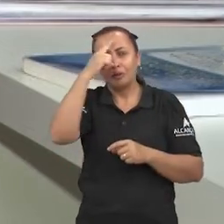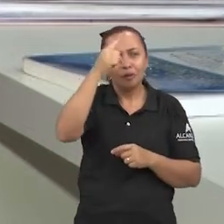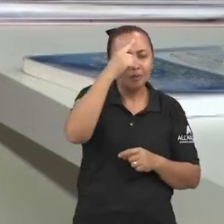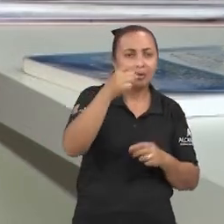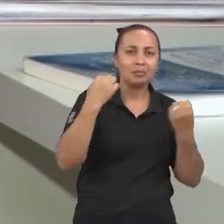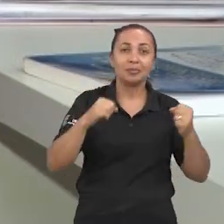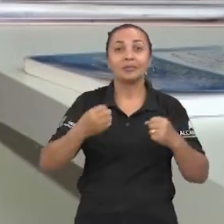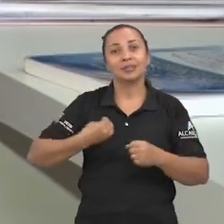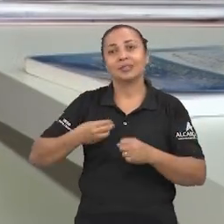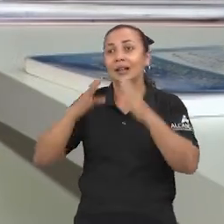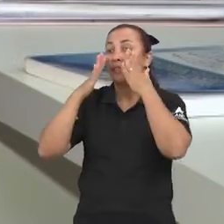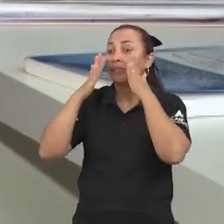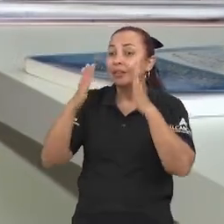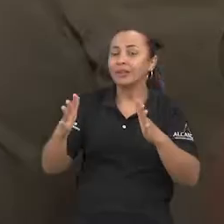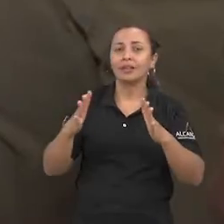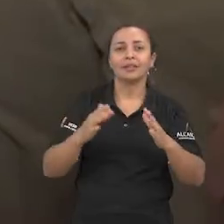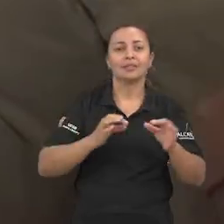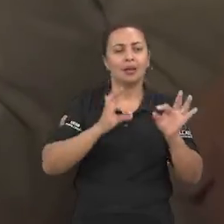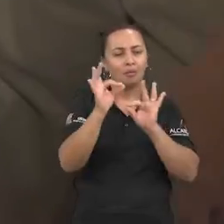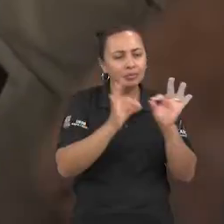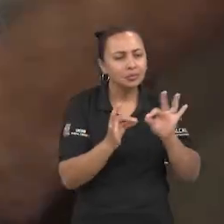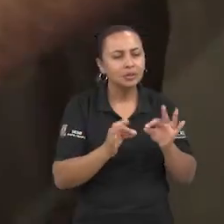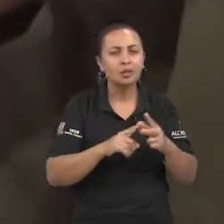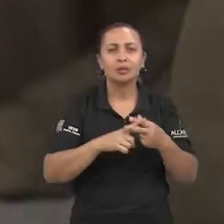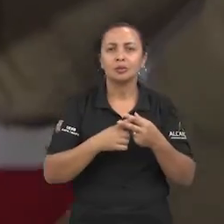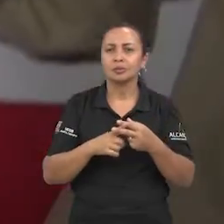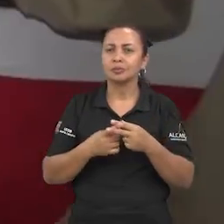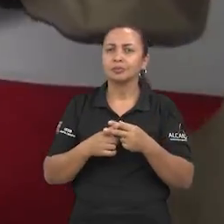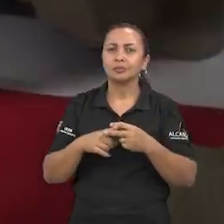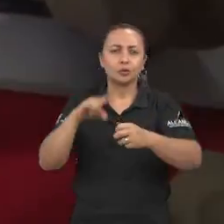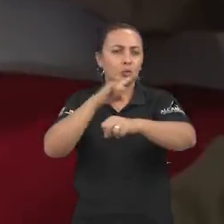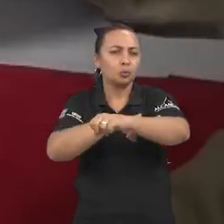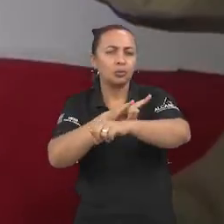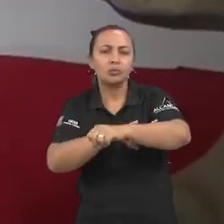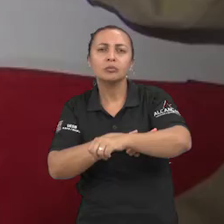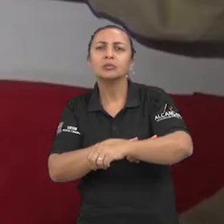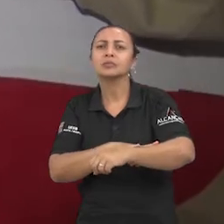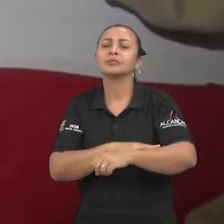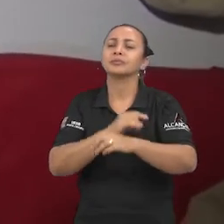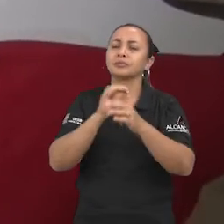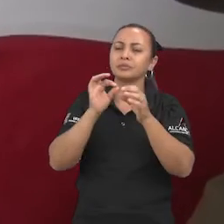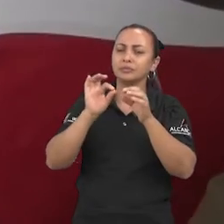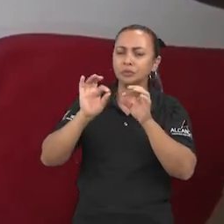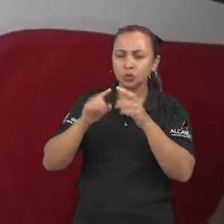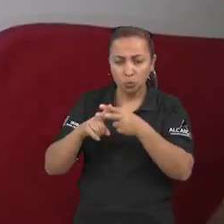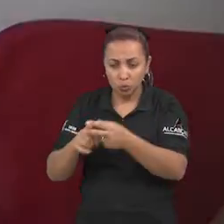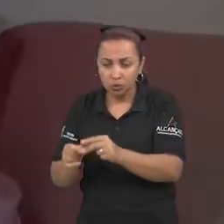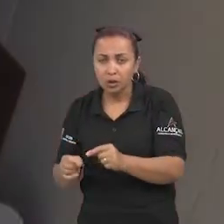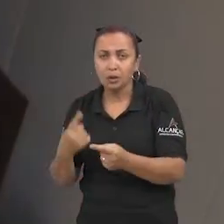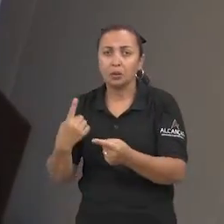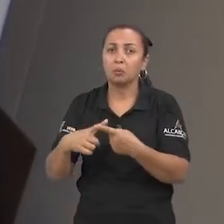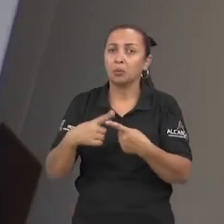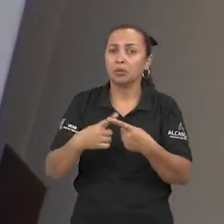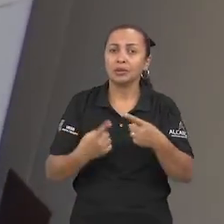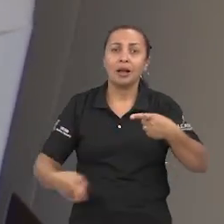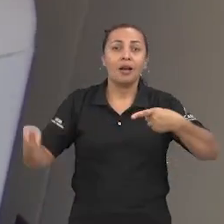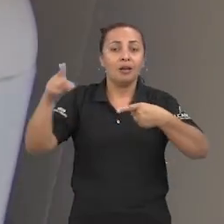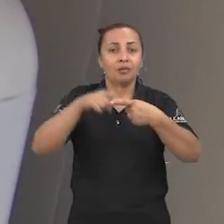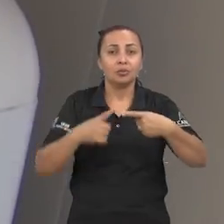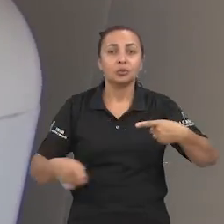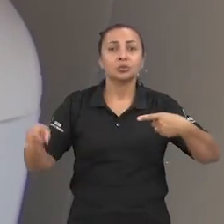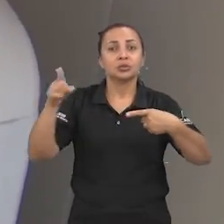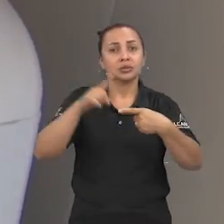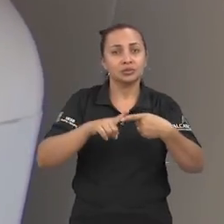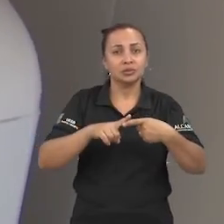você tem que estar mais atento a uma manutenção de um vaso sanitário, de uma descarga, porque você está reutilizando aquela